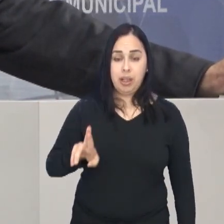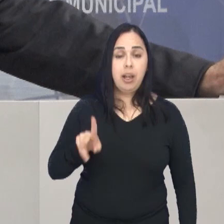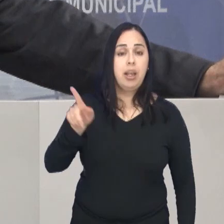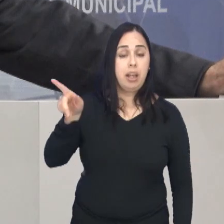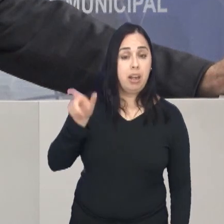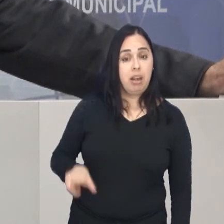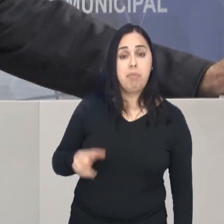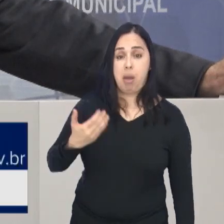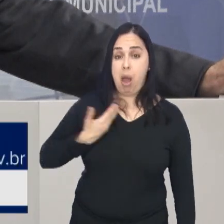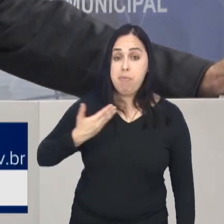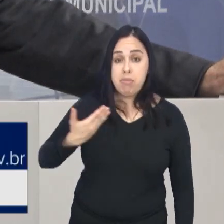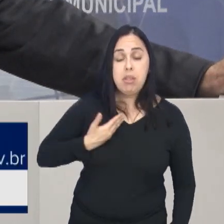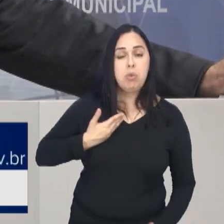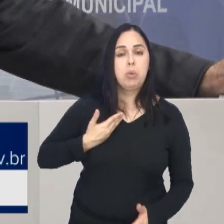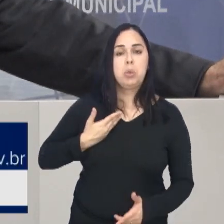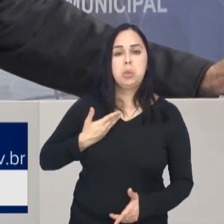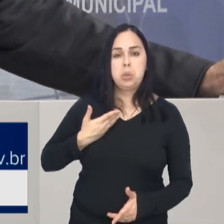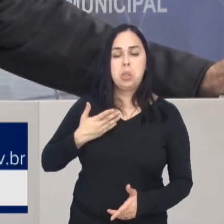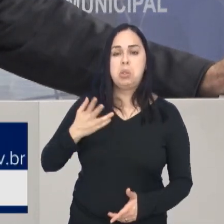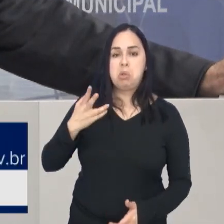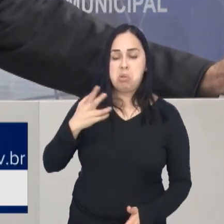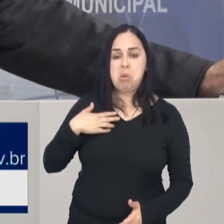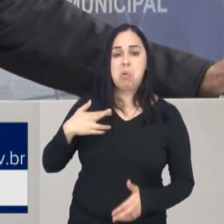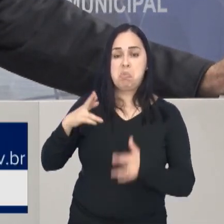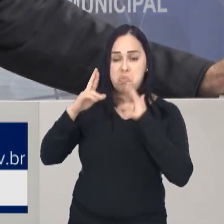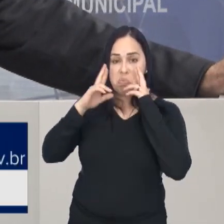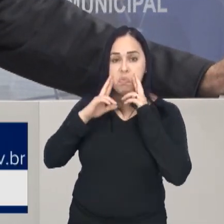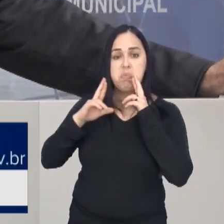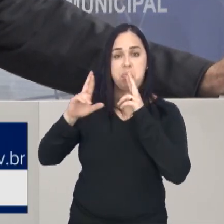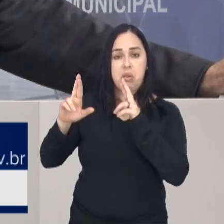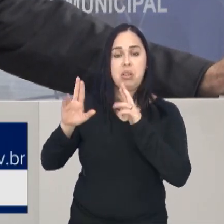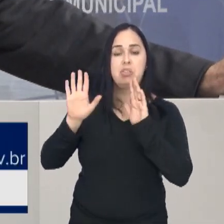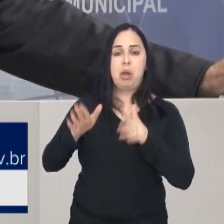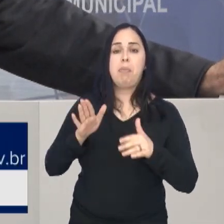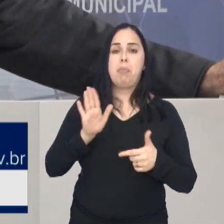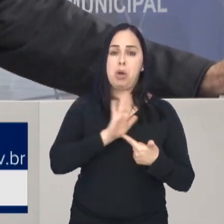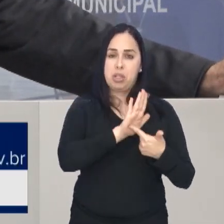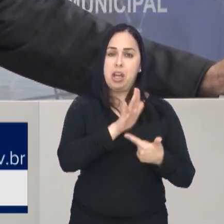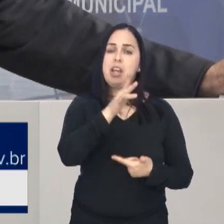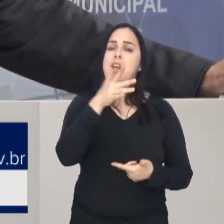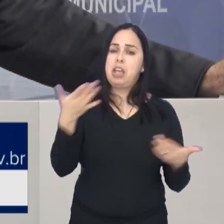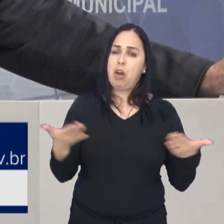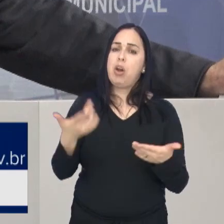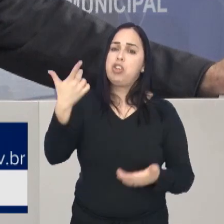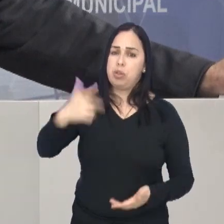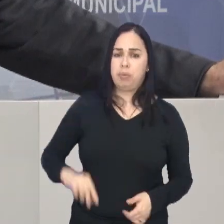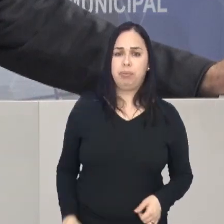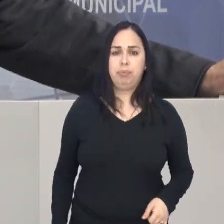homem de Deus, um homem de muito respeito nessa cidade. Já mostrei o vídeo, vou mostrar de novo. Pode soltar.